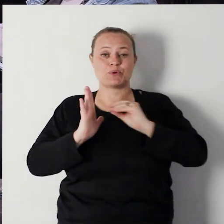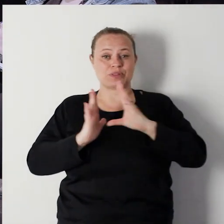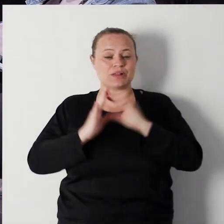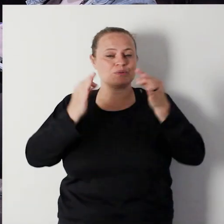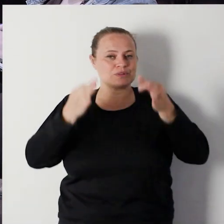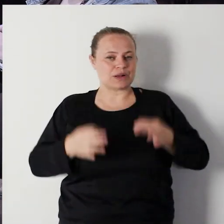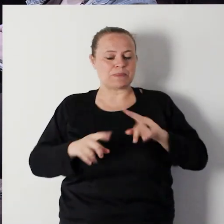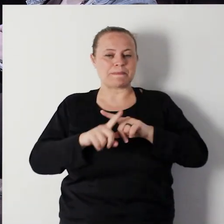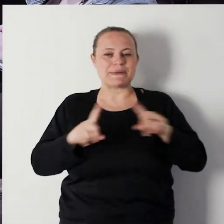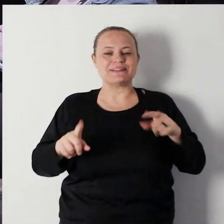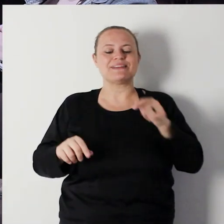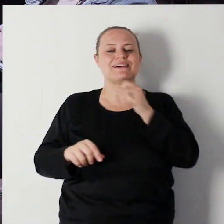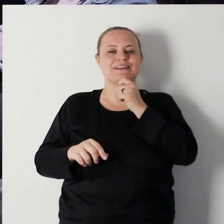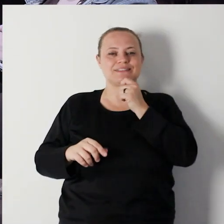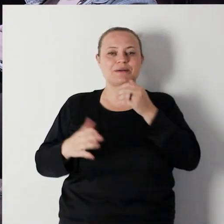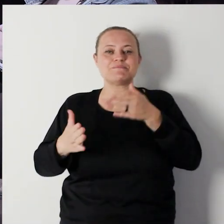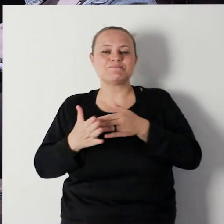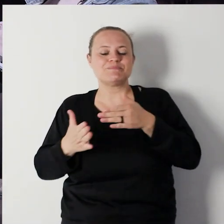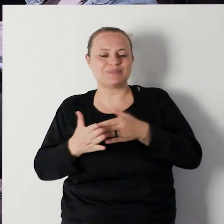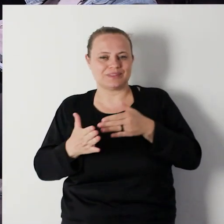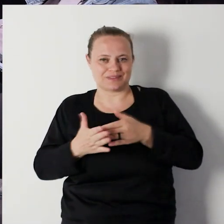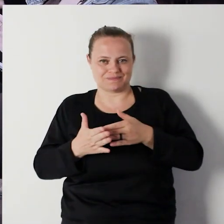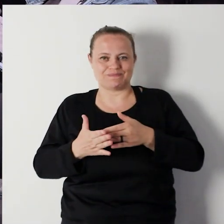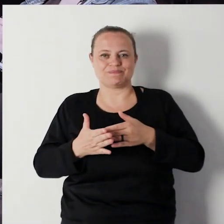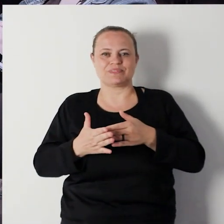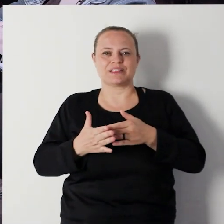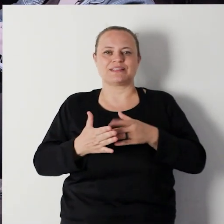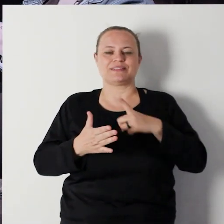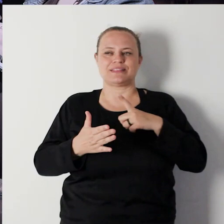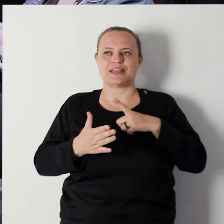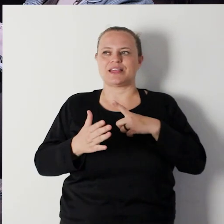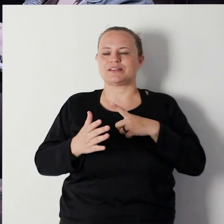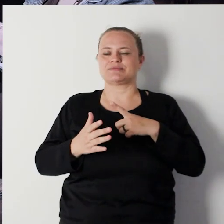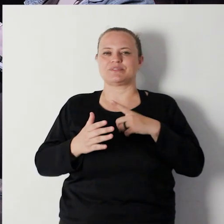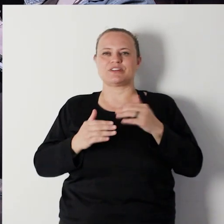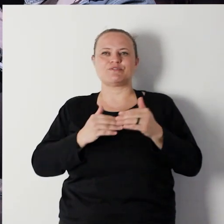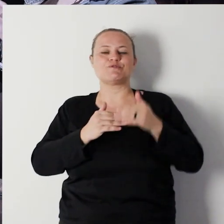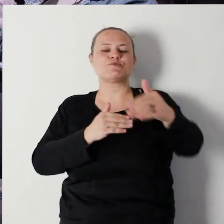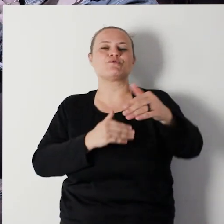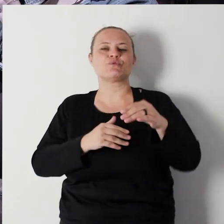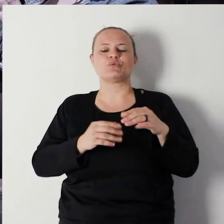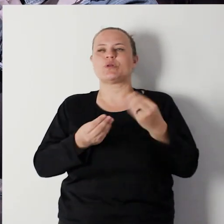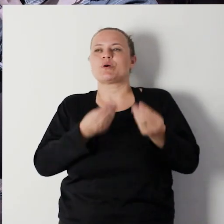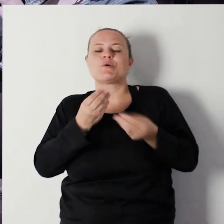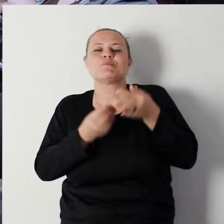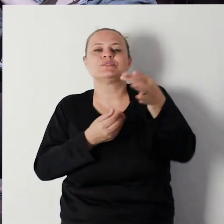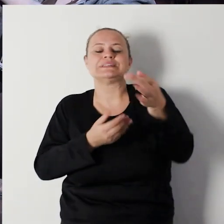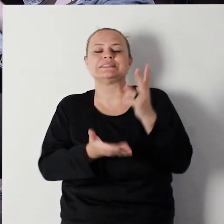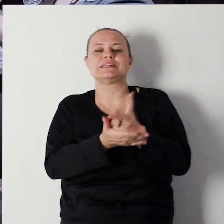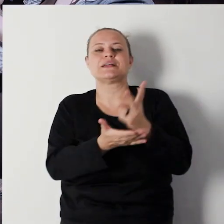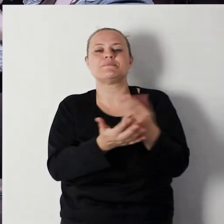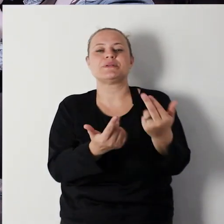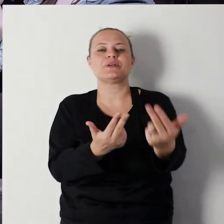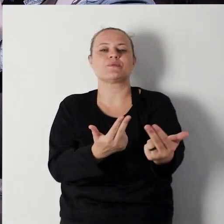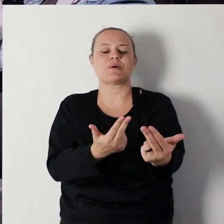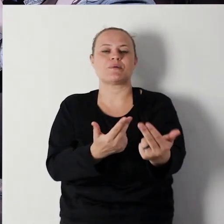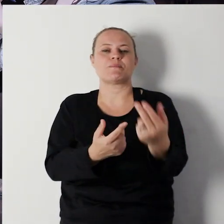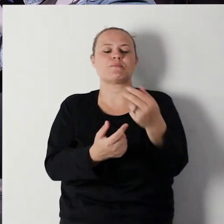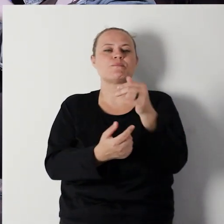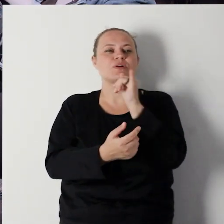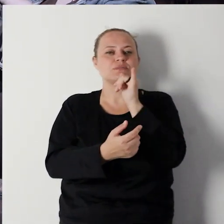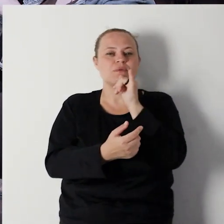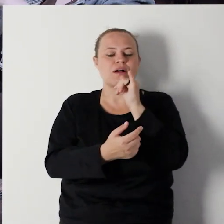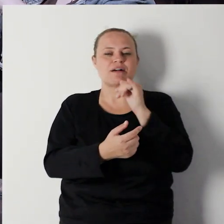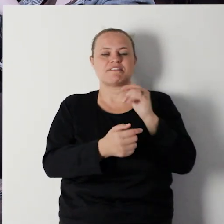encontrou um modelo ideal, mas ela acaba limitando os formatos acabam gerando tendências que a gente fala,